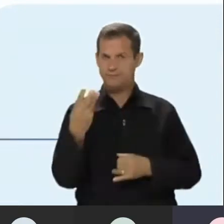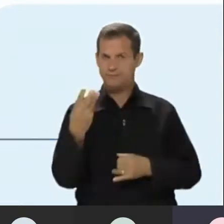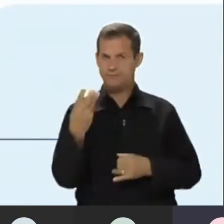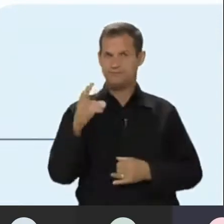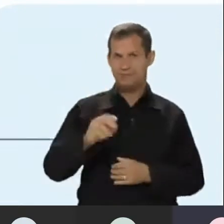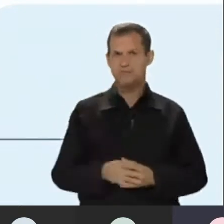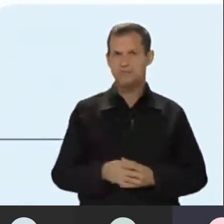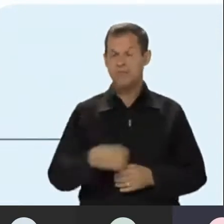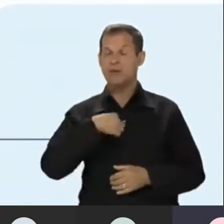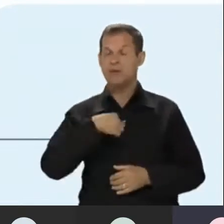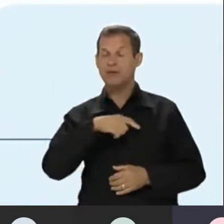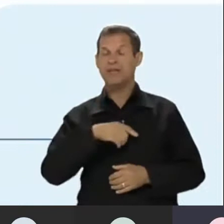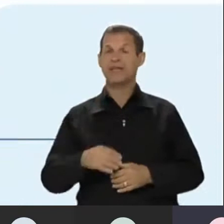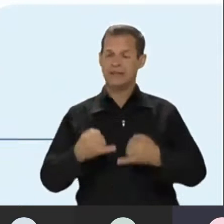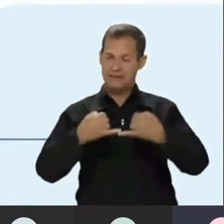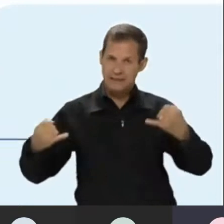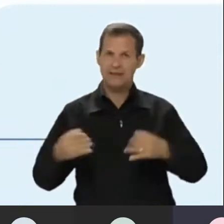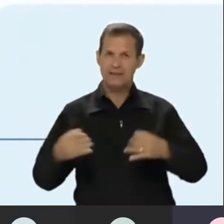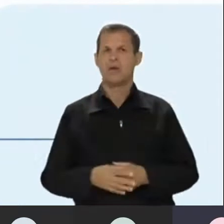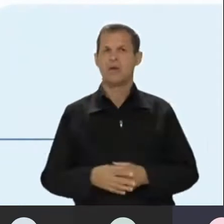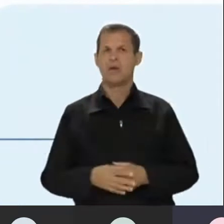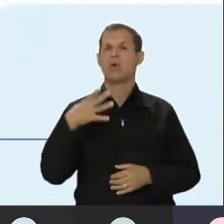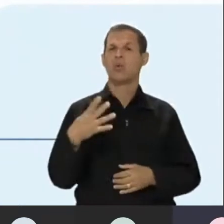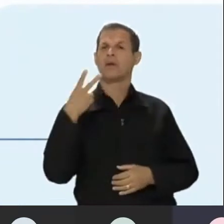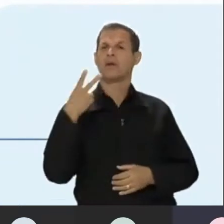35 e vou pegar essa minha linha